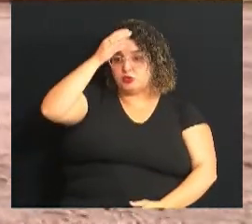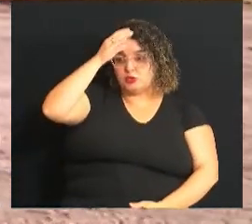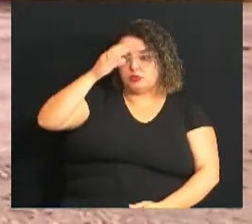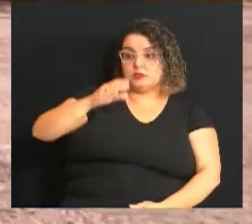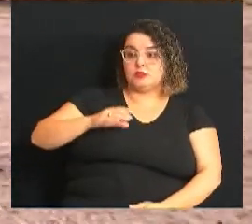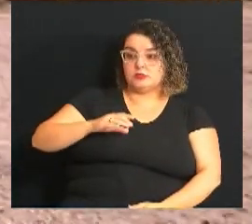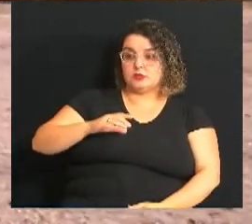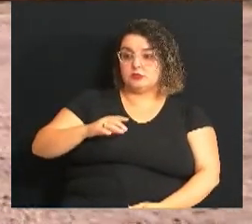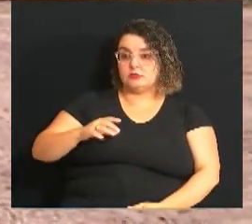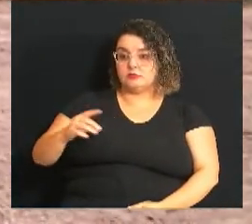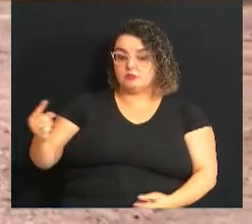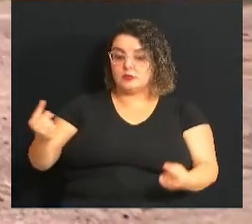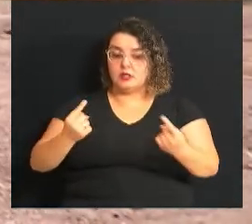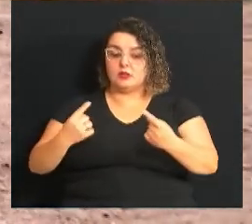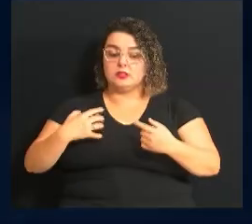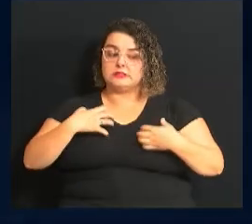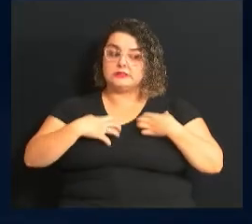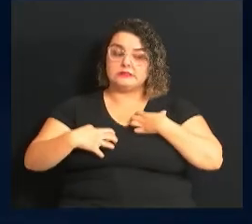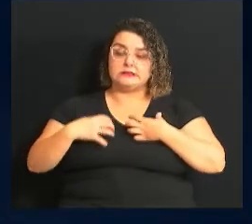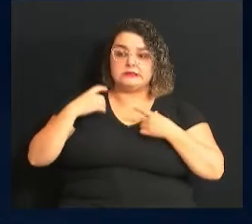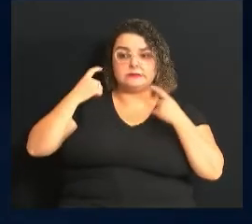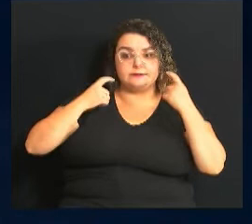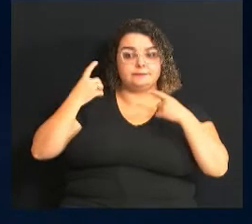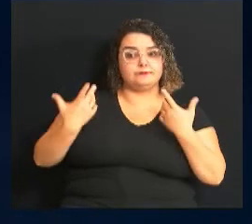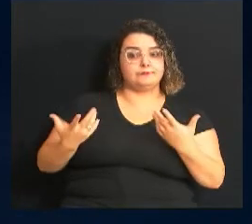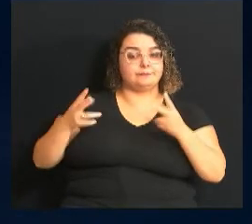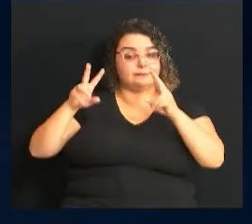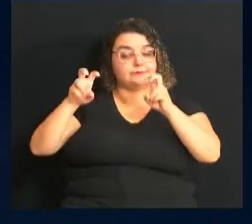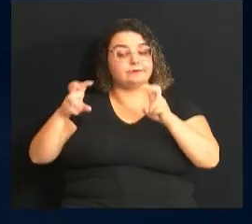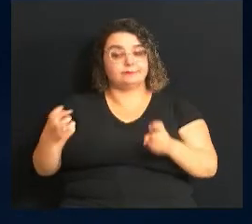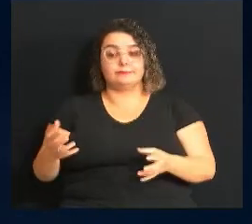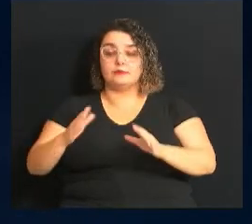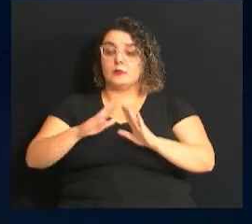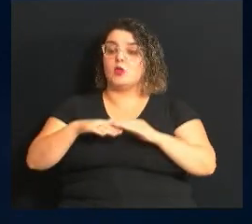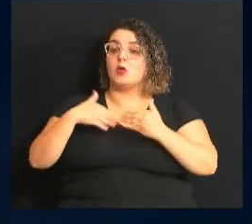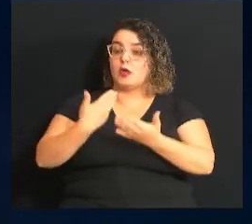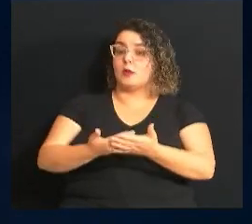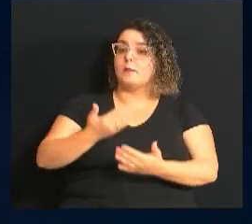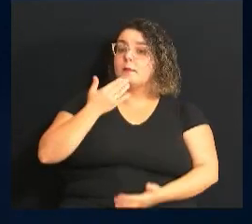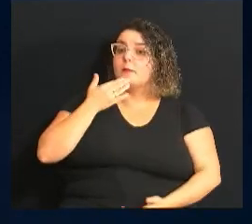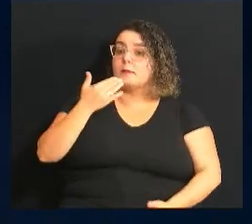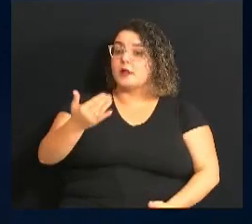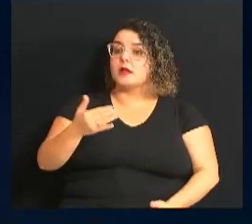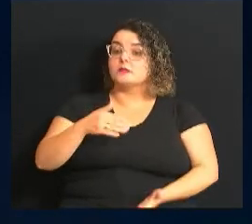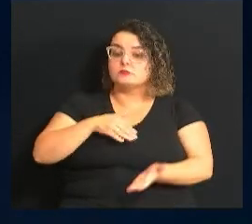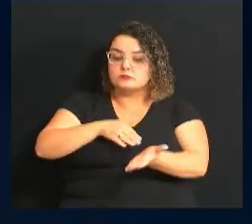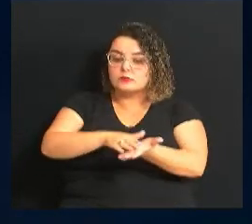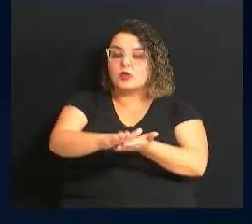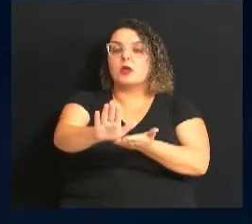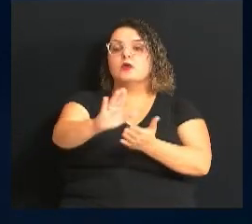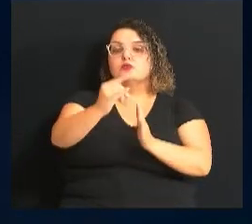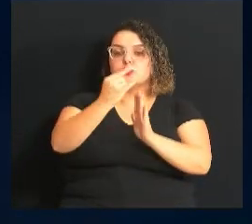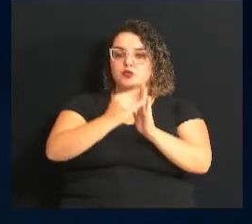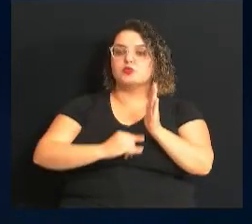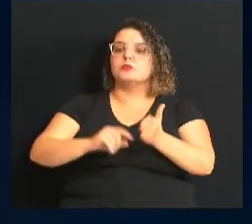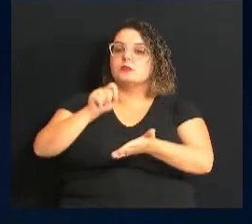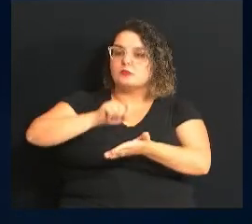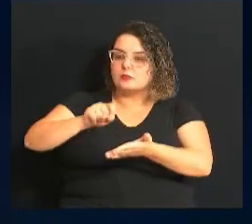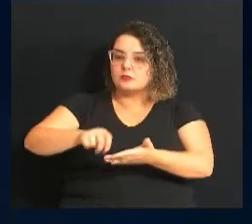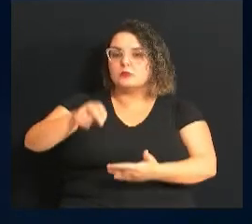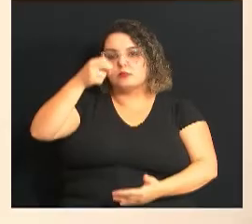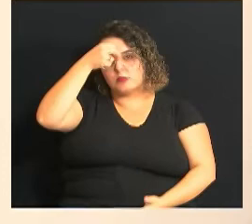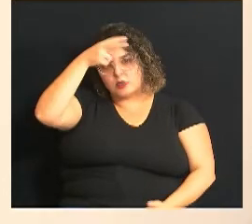mostraram inquietos sobre o assunto. No requerimento, ela solicita uma cópia do termo assinado pelo prefeito